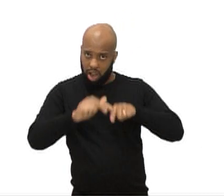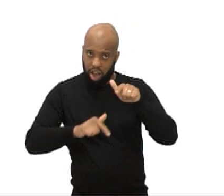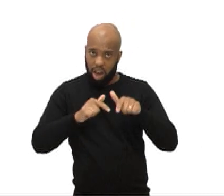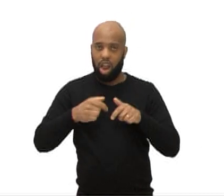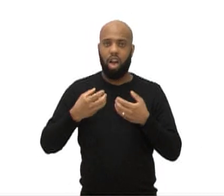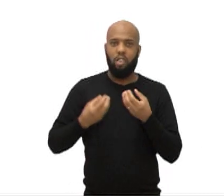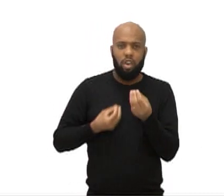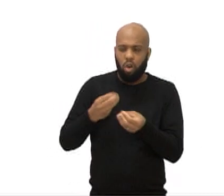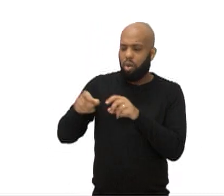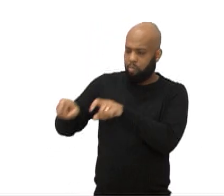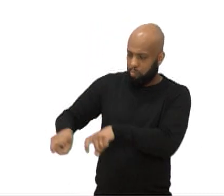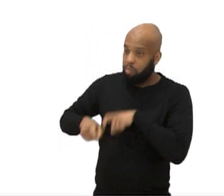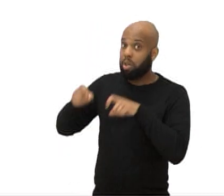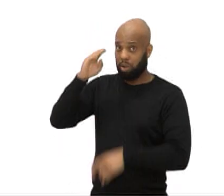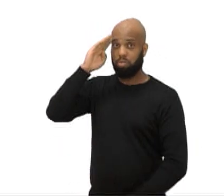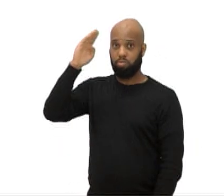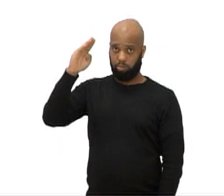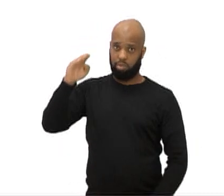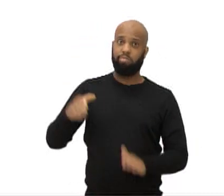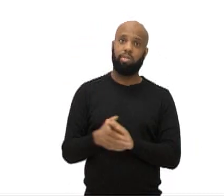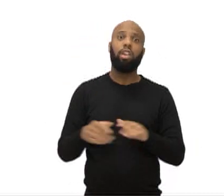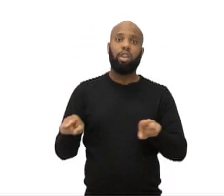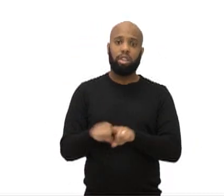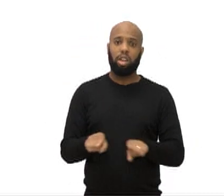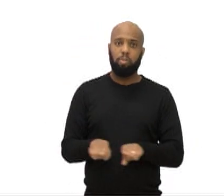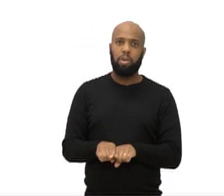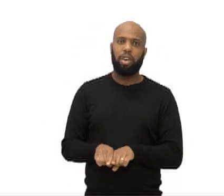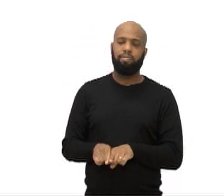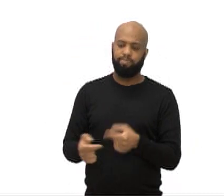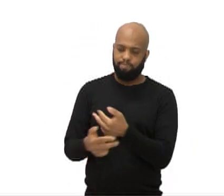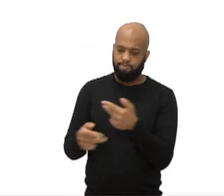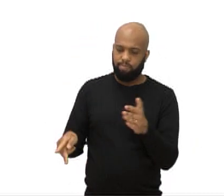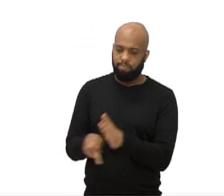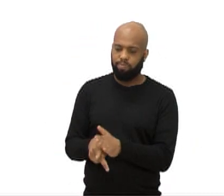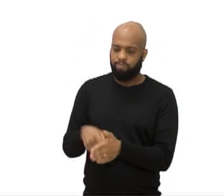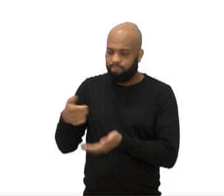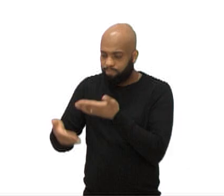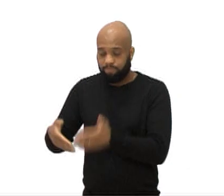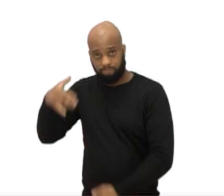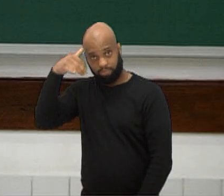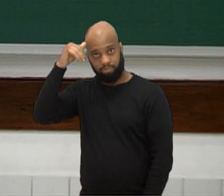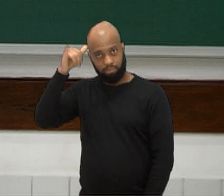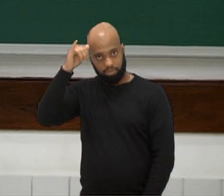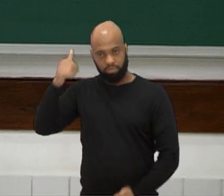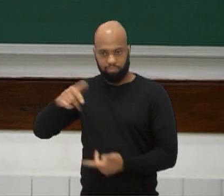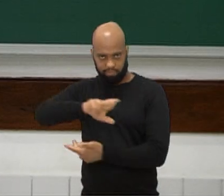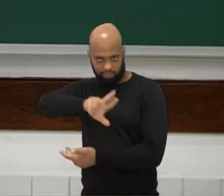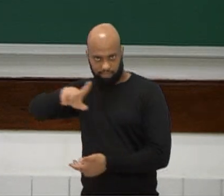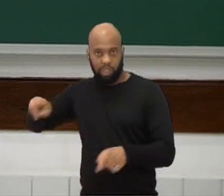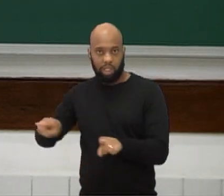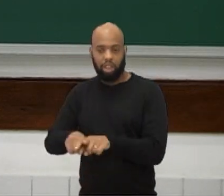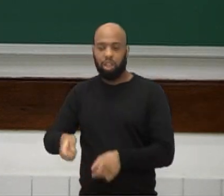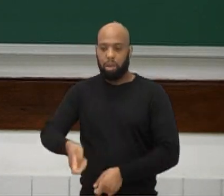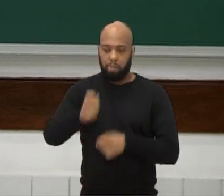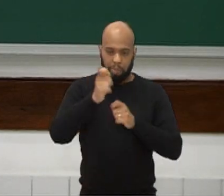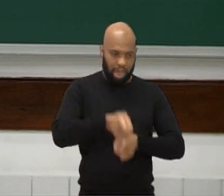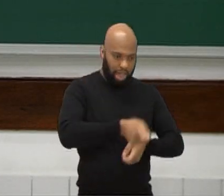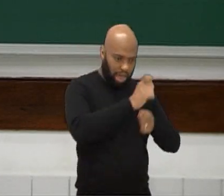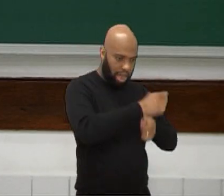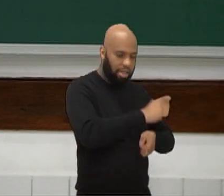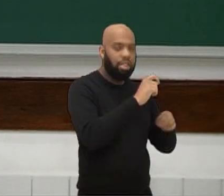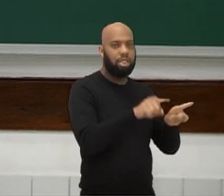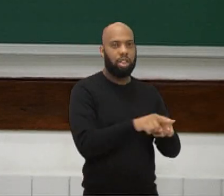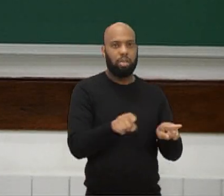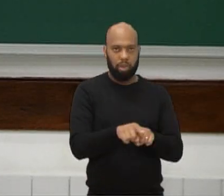da agricultura, da pecuária, do artesanato, também da pesca, porque a geografia ali apresenta vários rios, tem